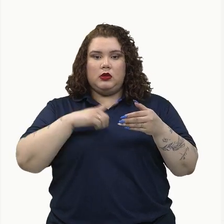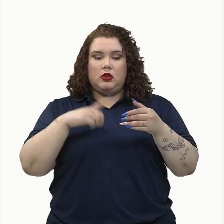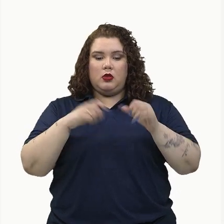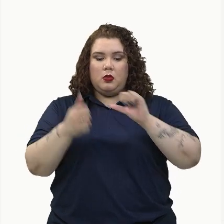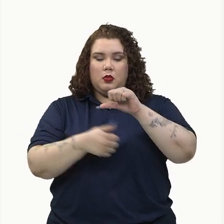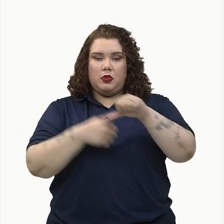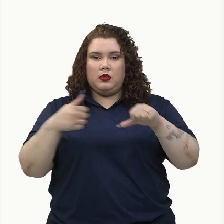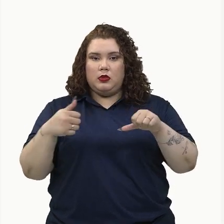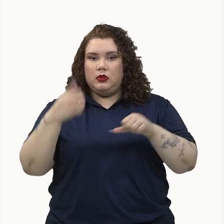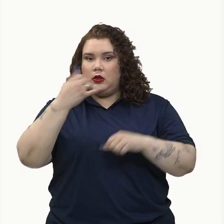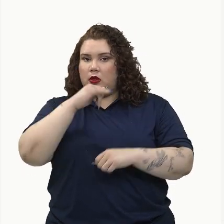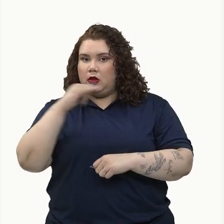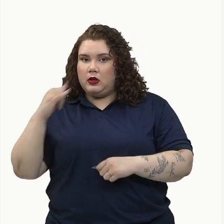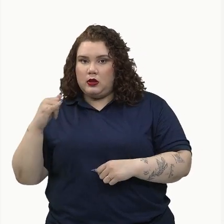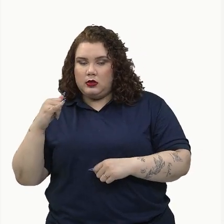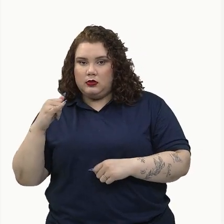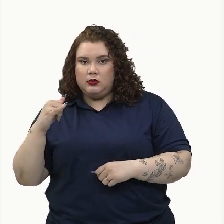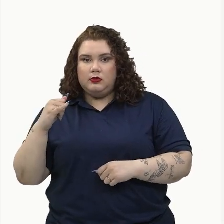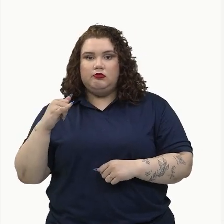de energia elétrica